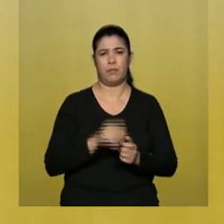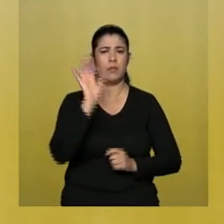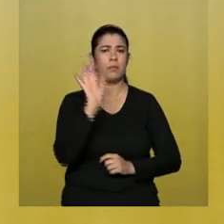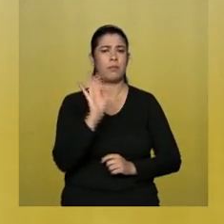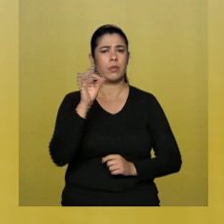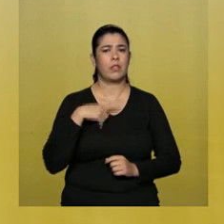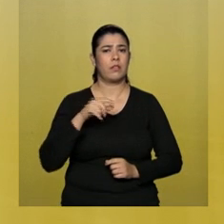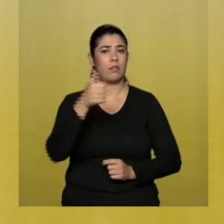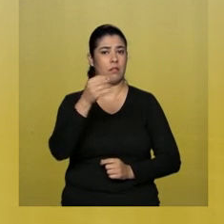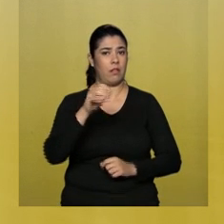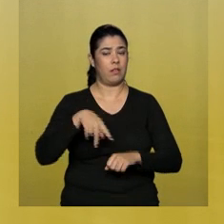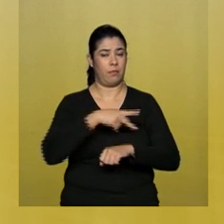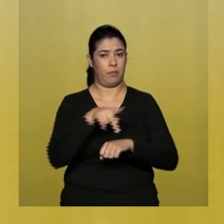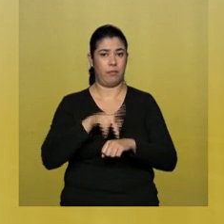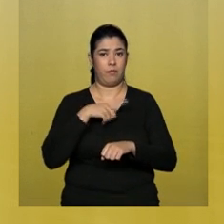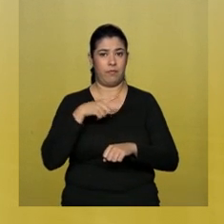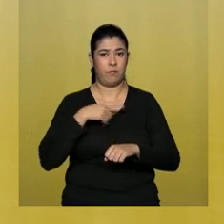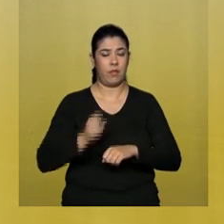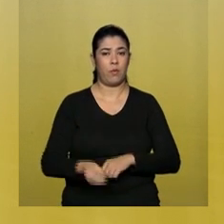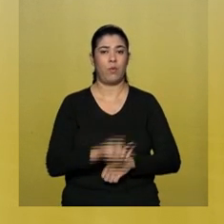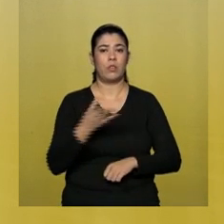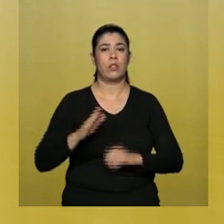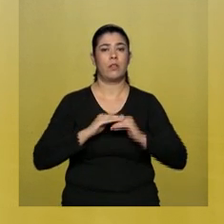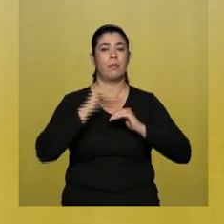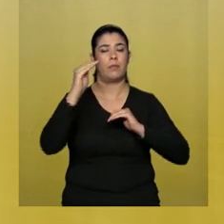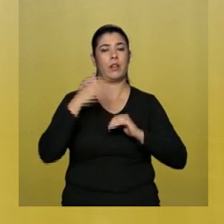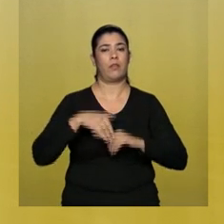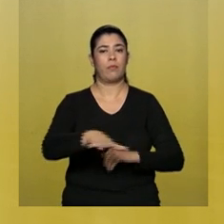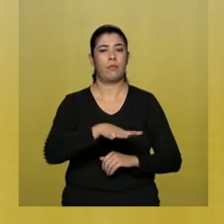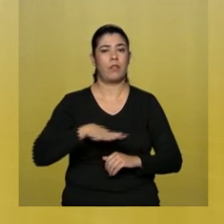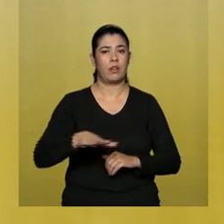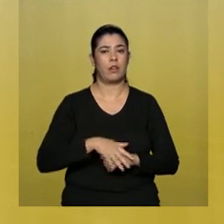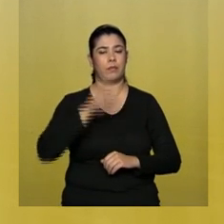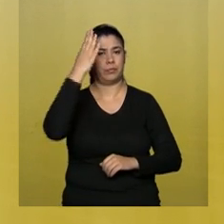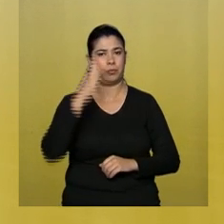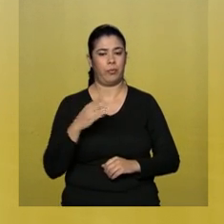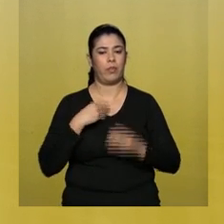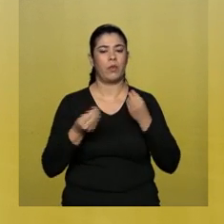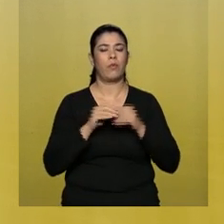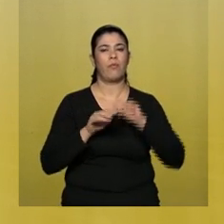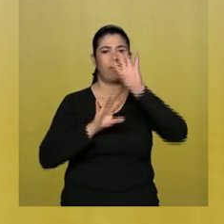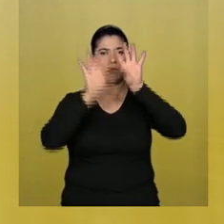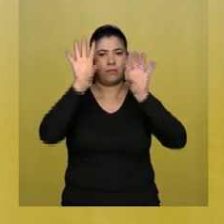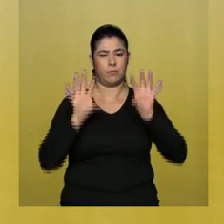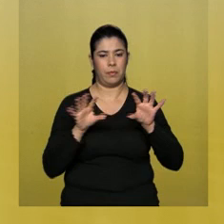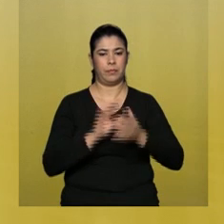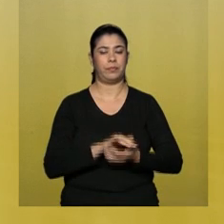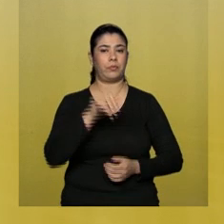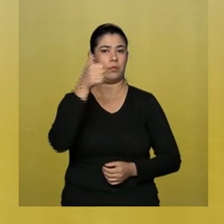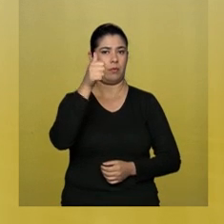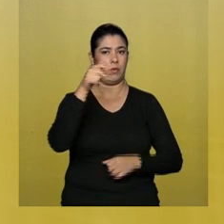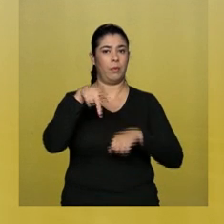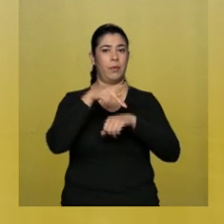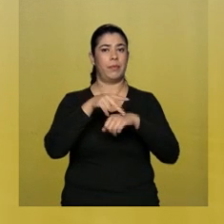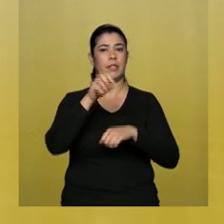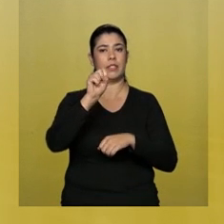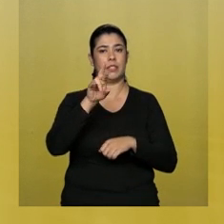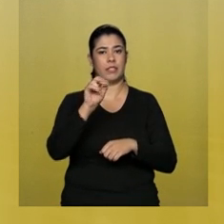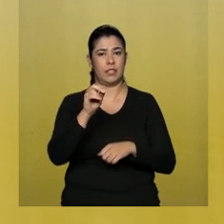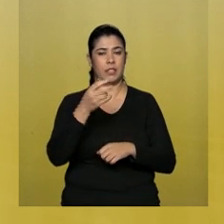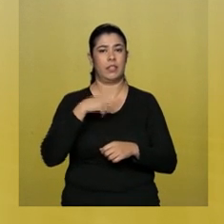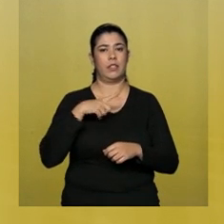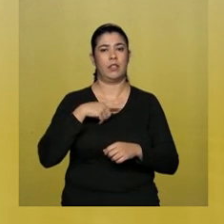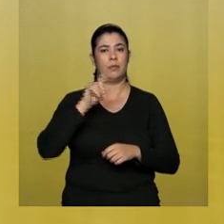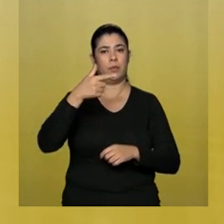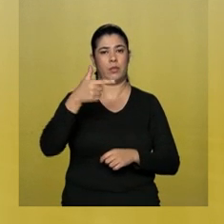das 10 nações com o maior número de refugiados em território brasileiro fica assim. Em primeiro lugar, Síria, depois